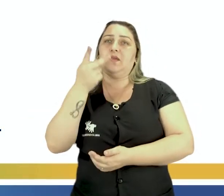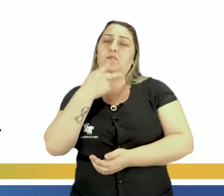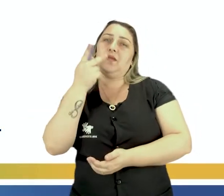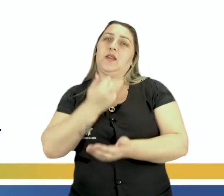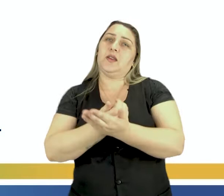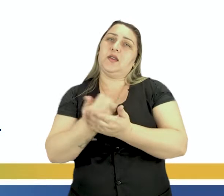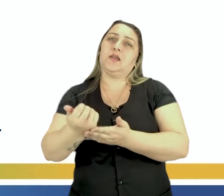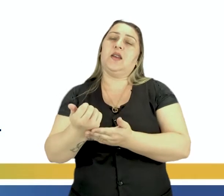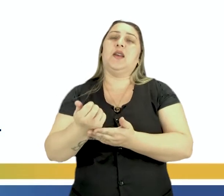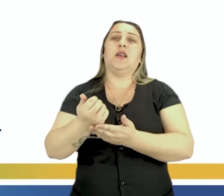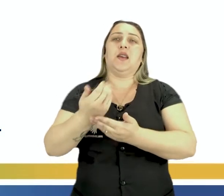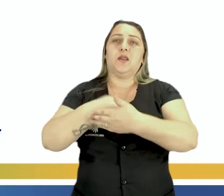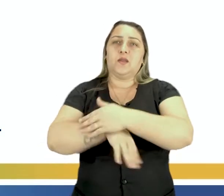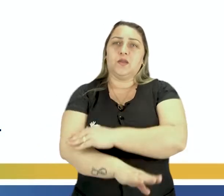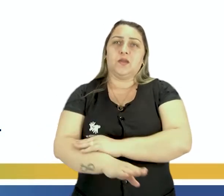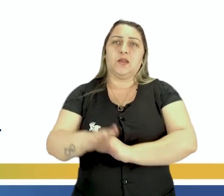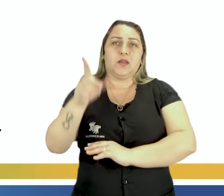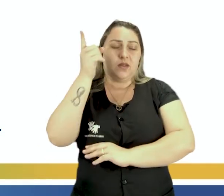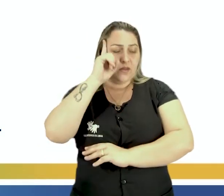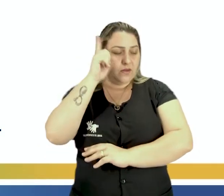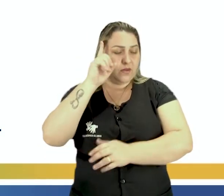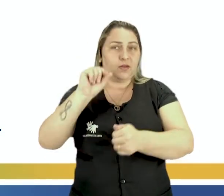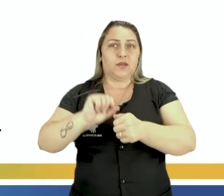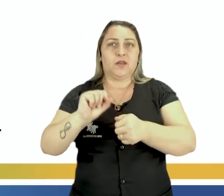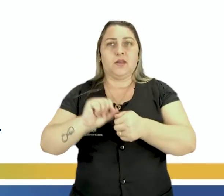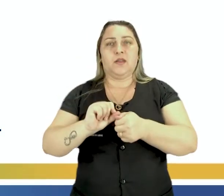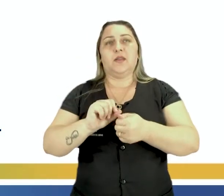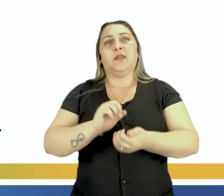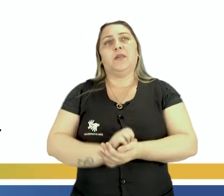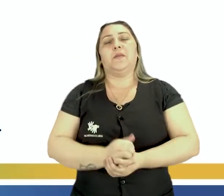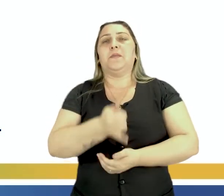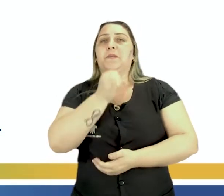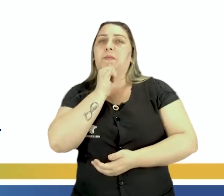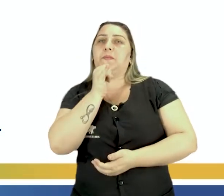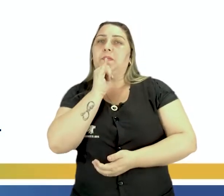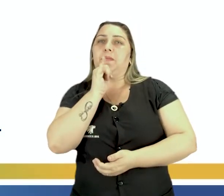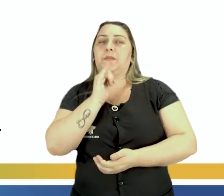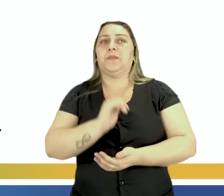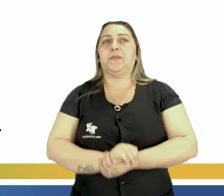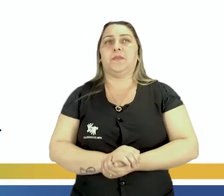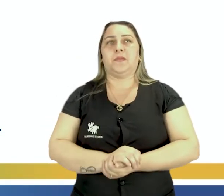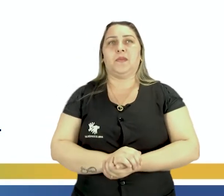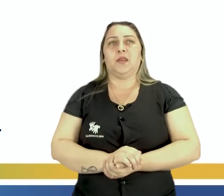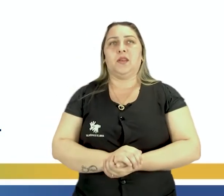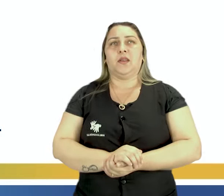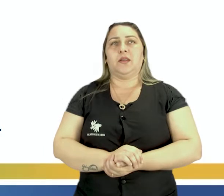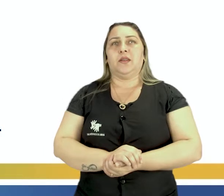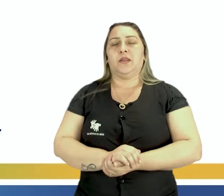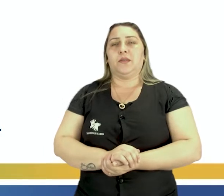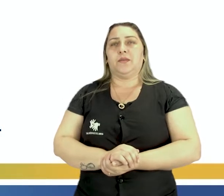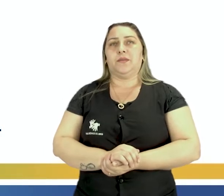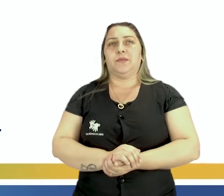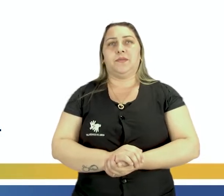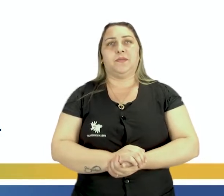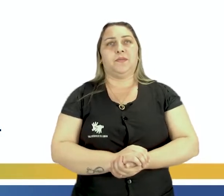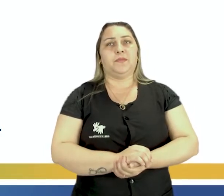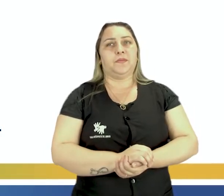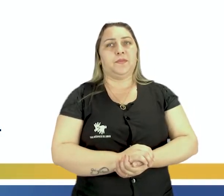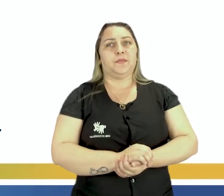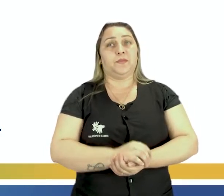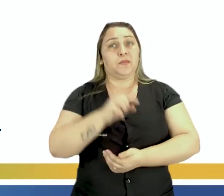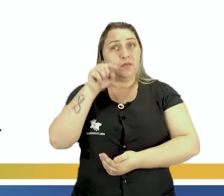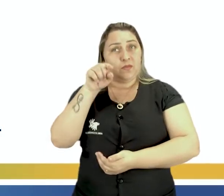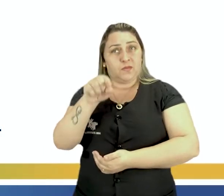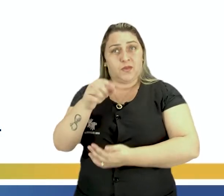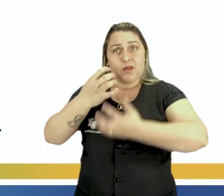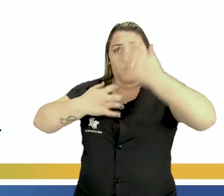ações habituais que fazem parte da nossa rotina. Por exemplo, do you take a shower in the morning?